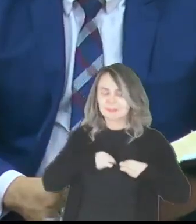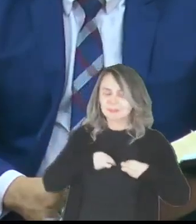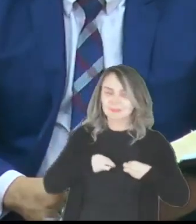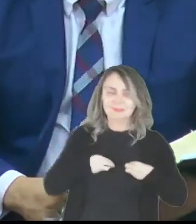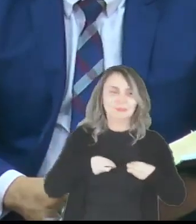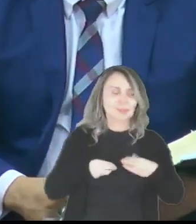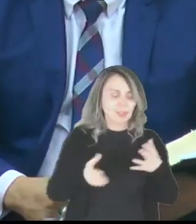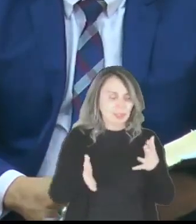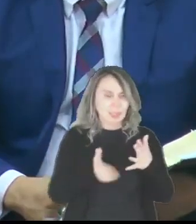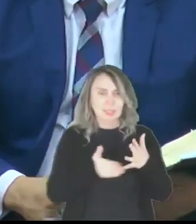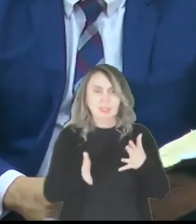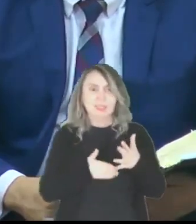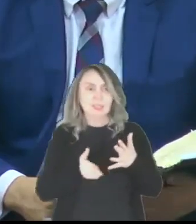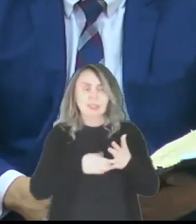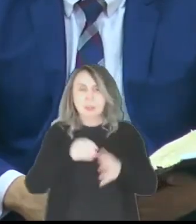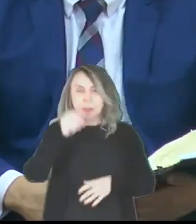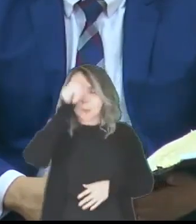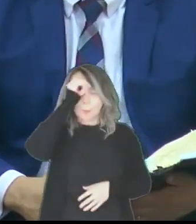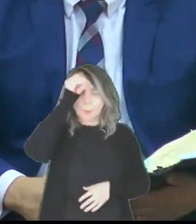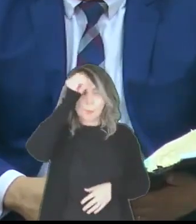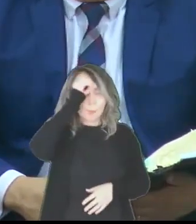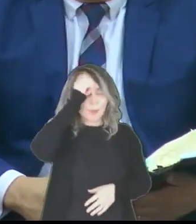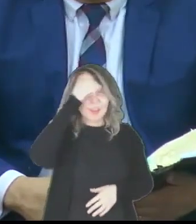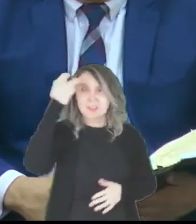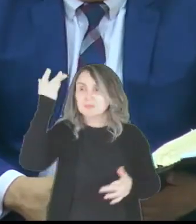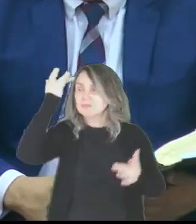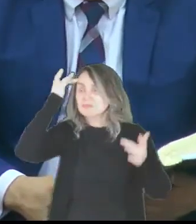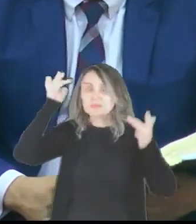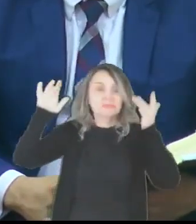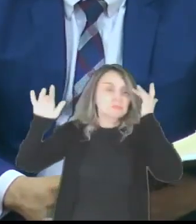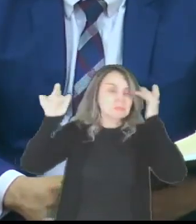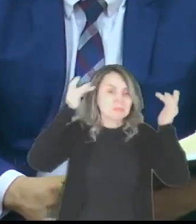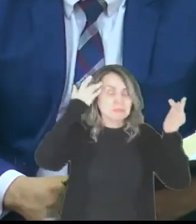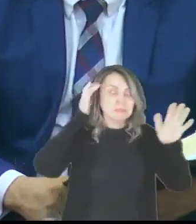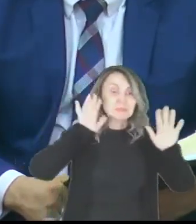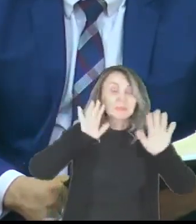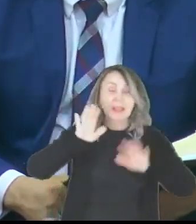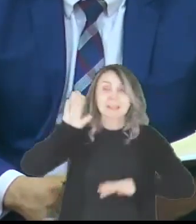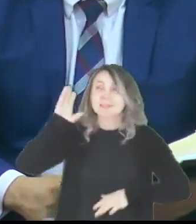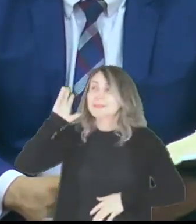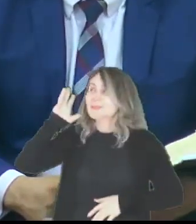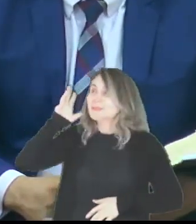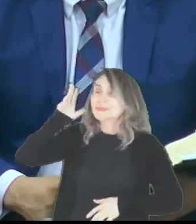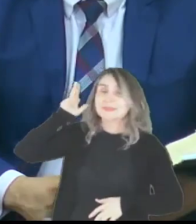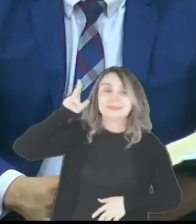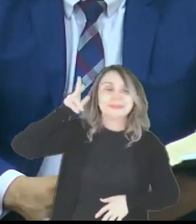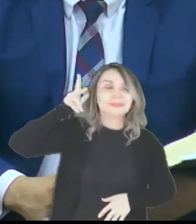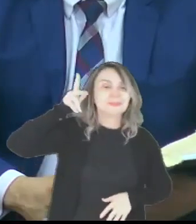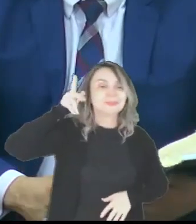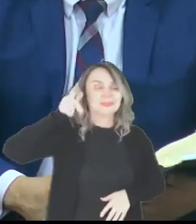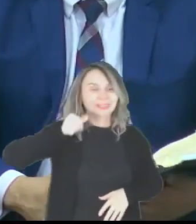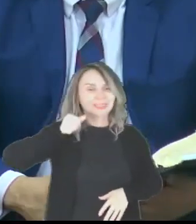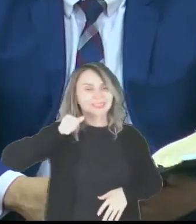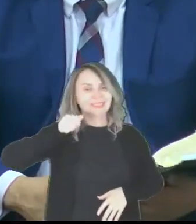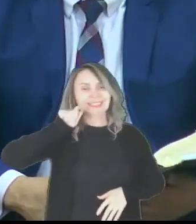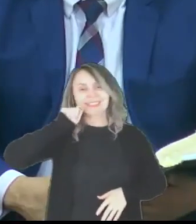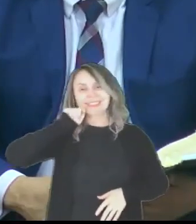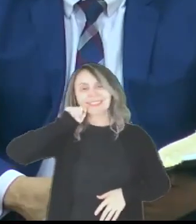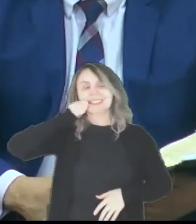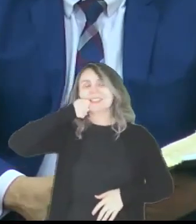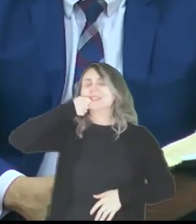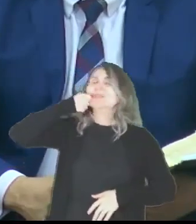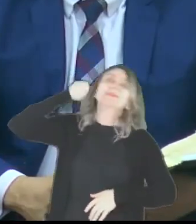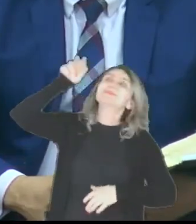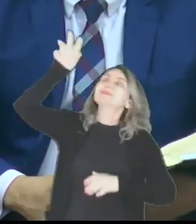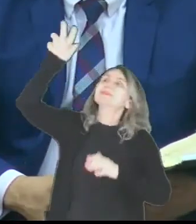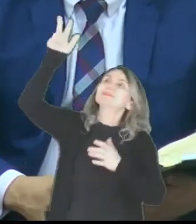ignorância, na escuridão sem saber para onde ia. Mas de madrugada à noite, o pão da vida desceu do